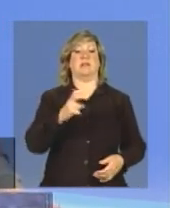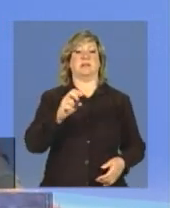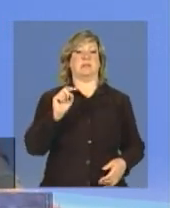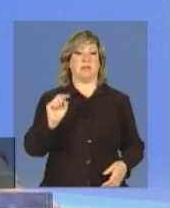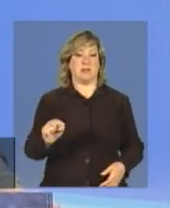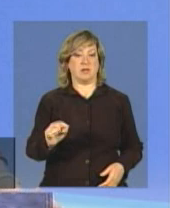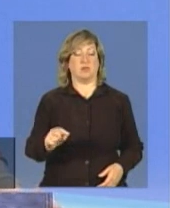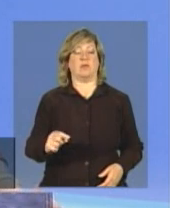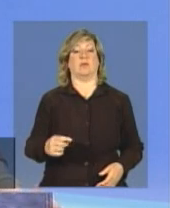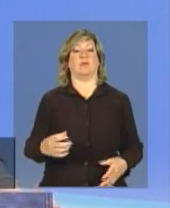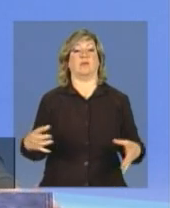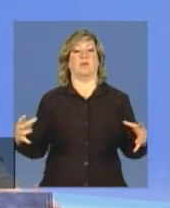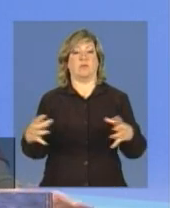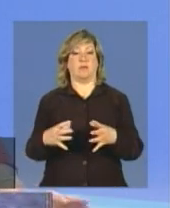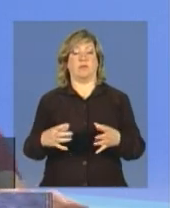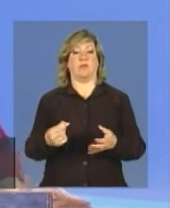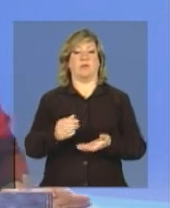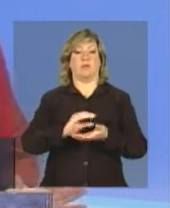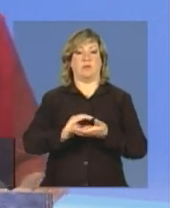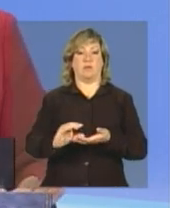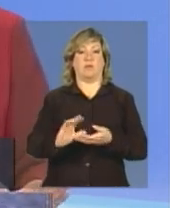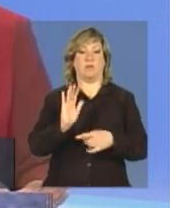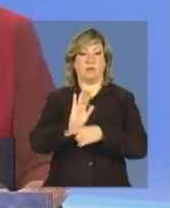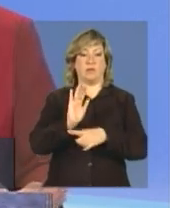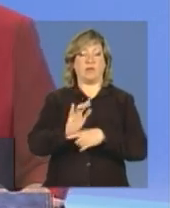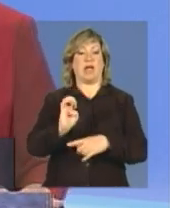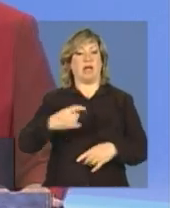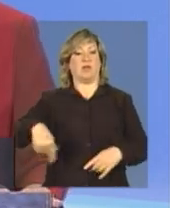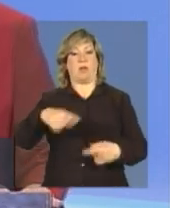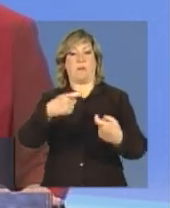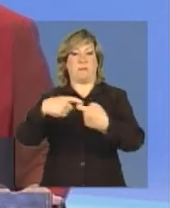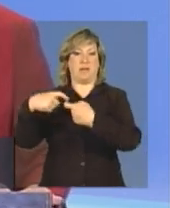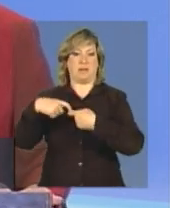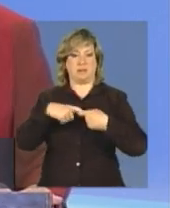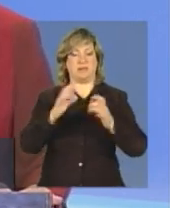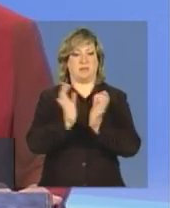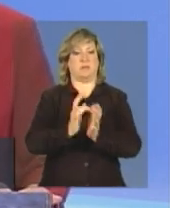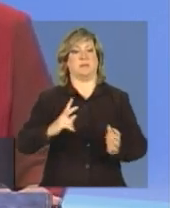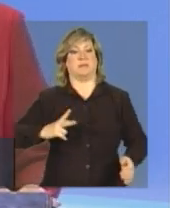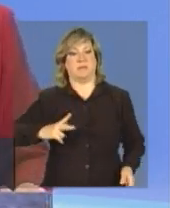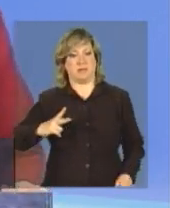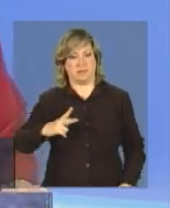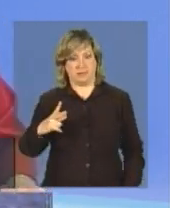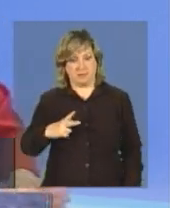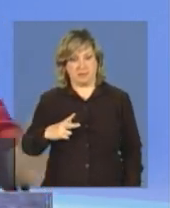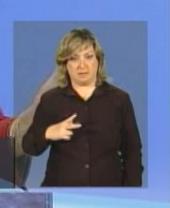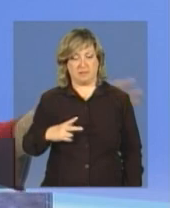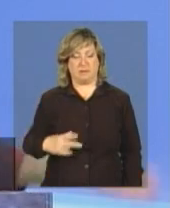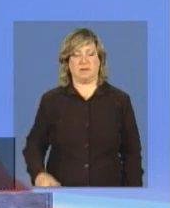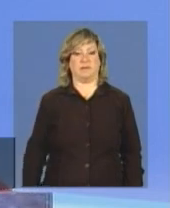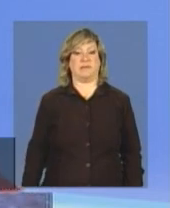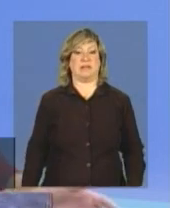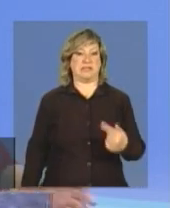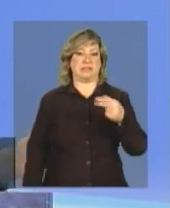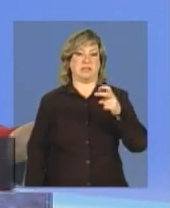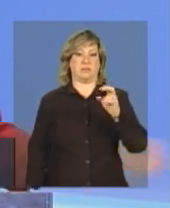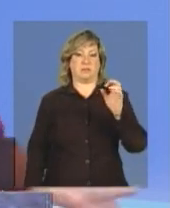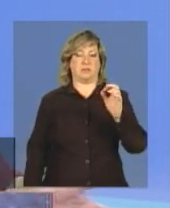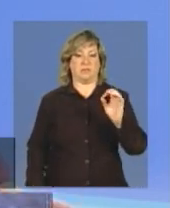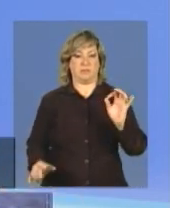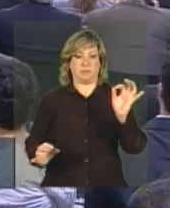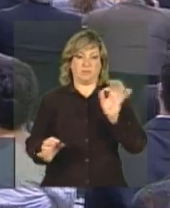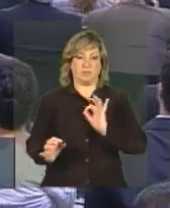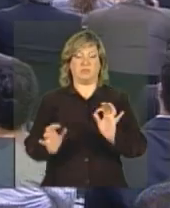mil financiados pelos nossos parceiros da iniciativa privada. Aliás, como